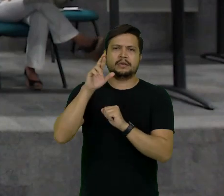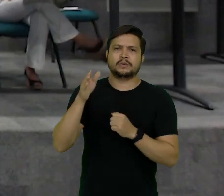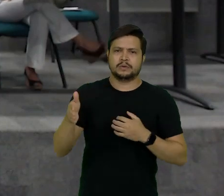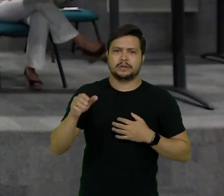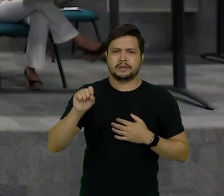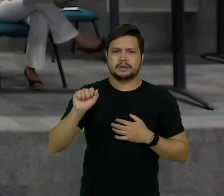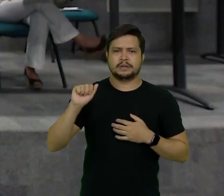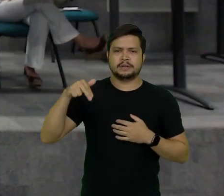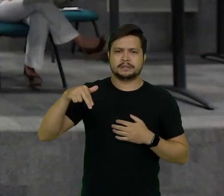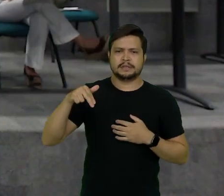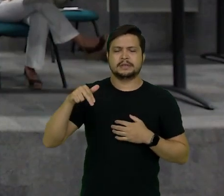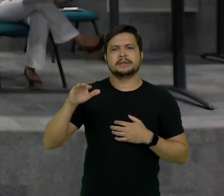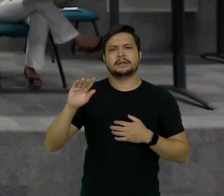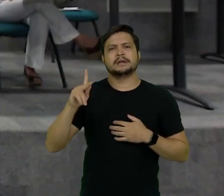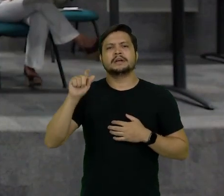Um beijo grande para você.